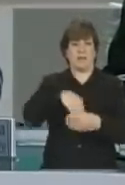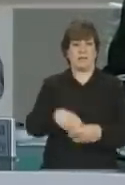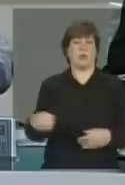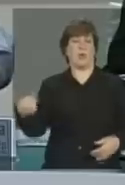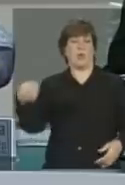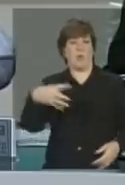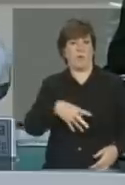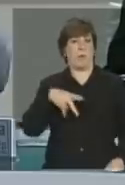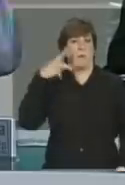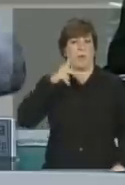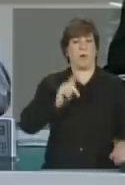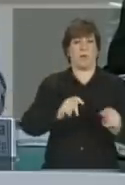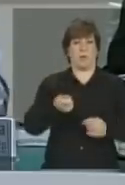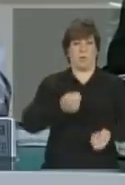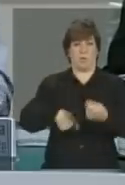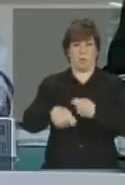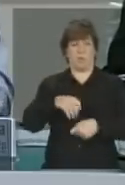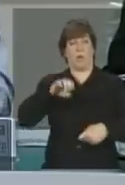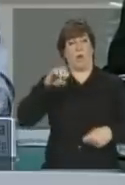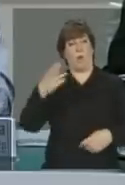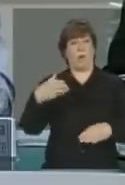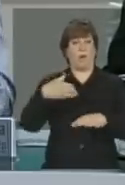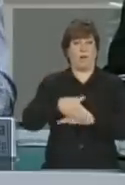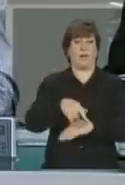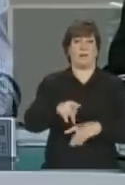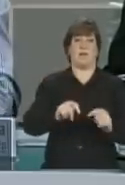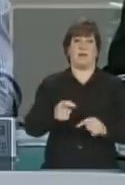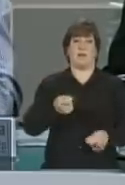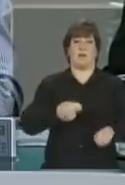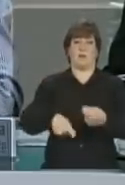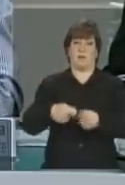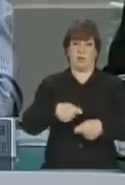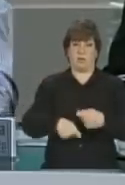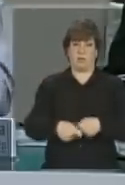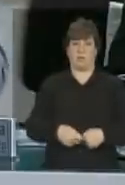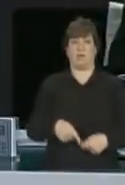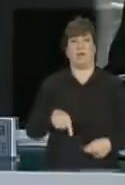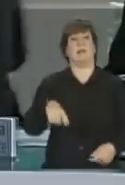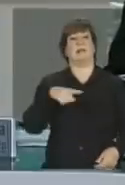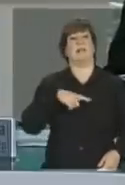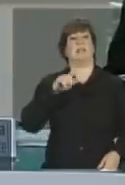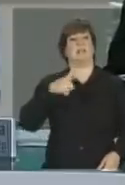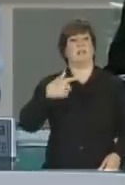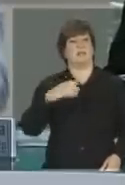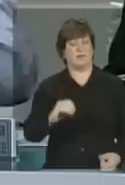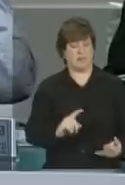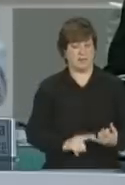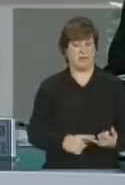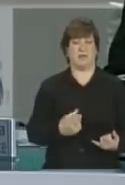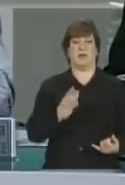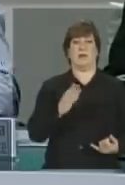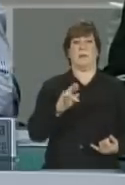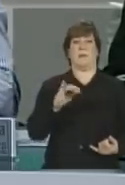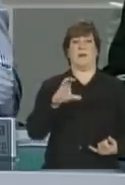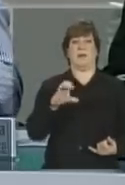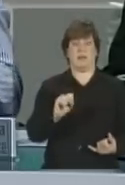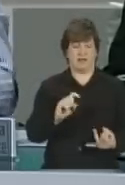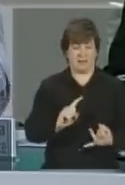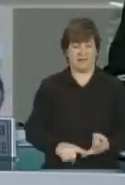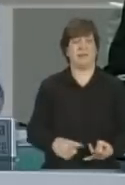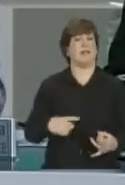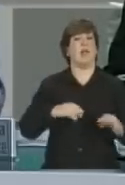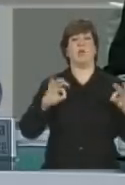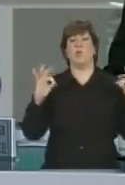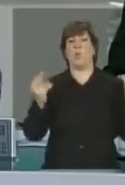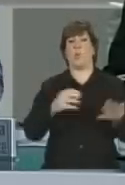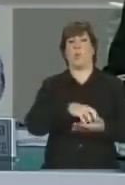desenvolvimento sustentável. Ou entra com a questão econômica, esse debate está no G20, esse debate está no BRICS, em todos os blocos, mas